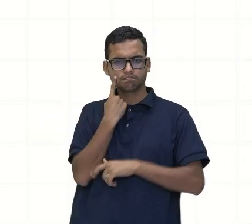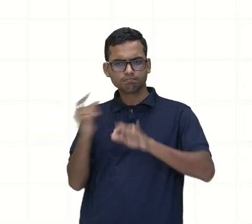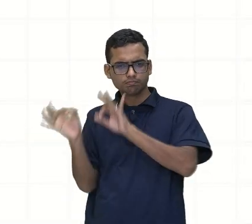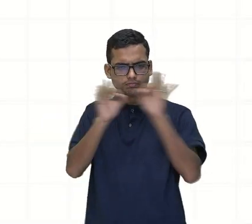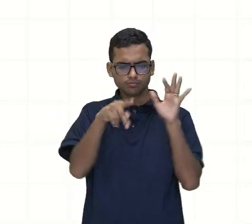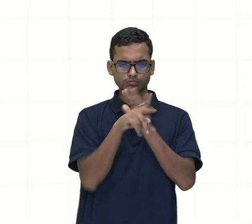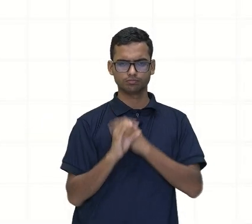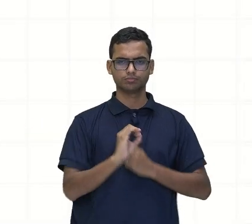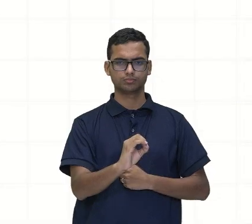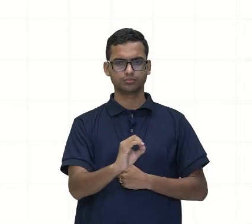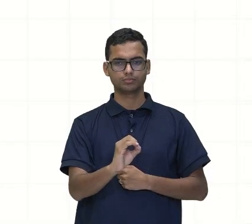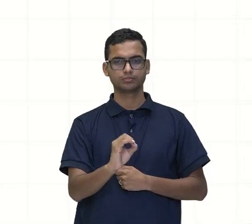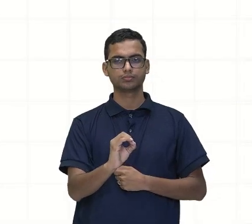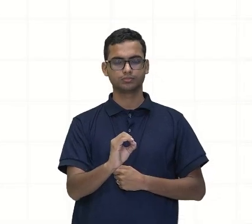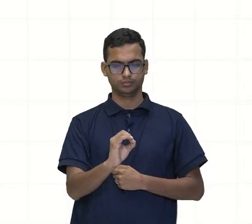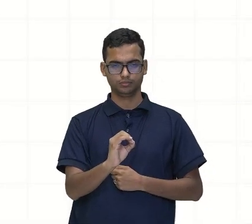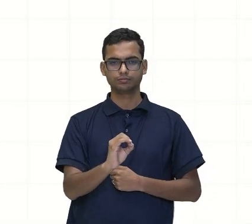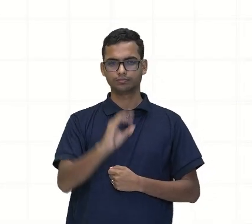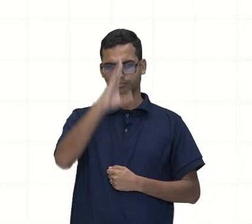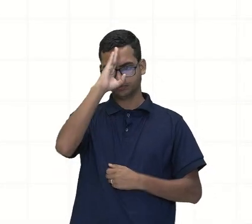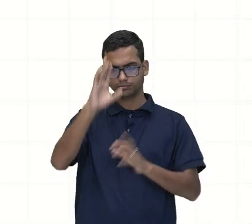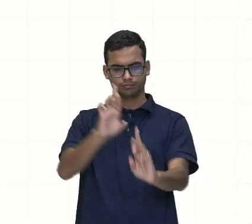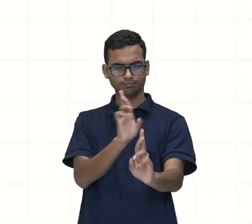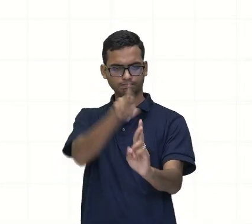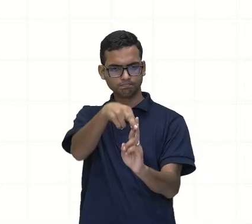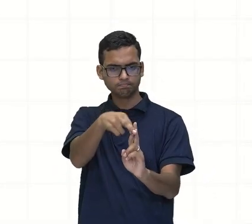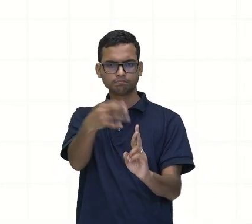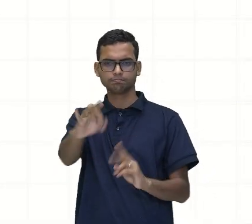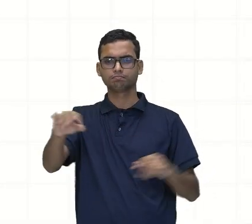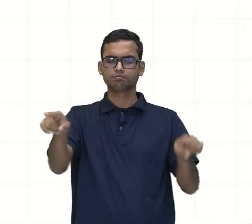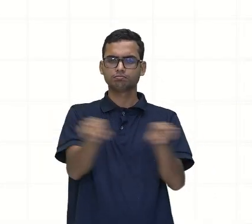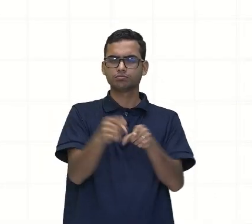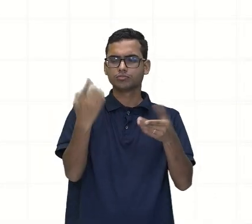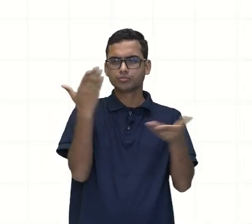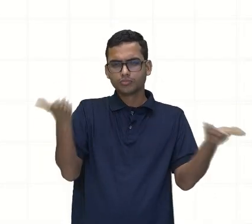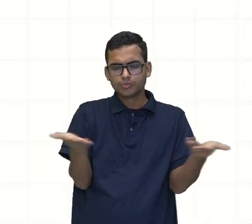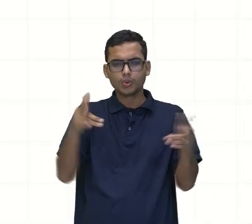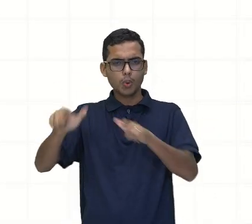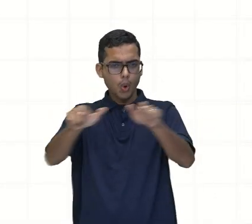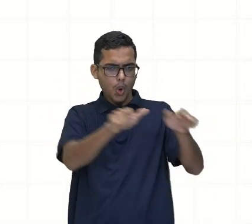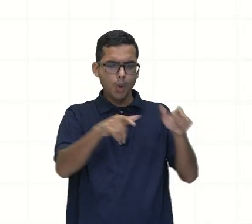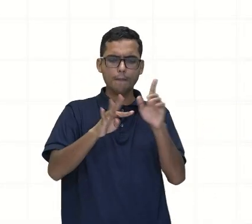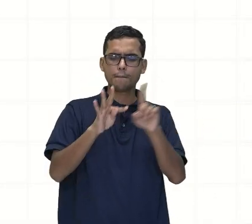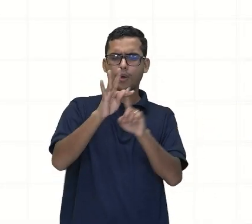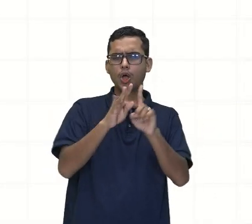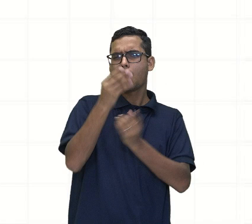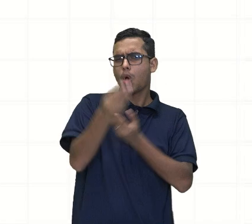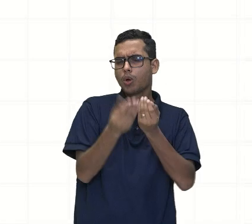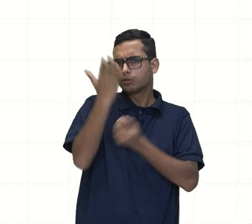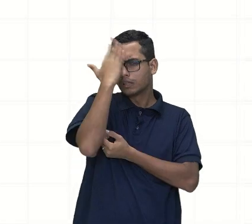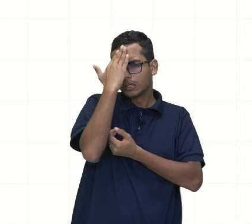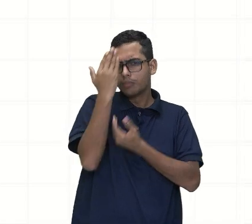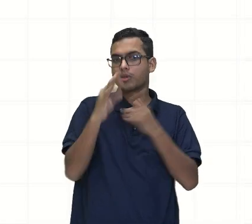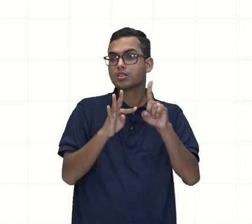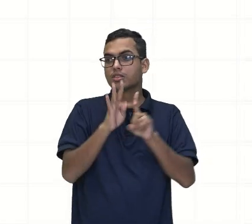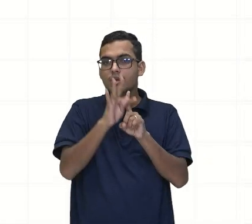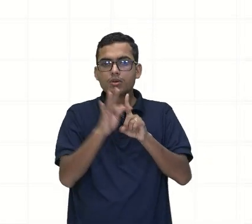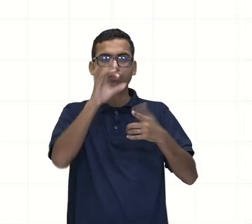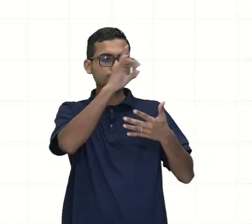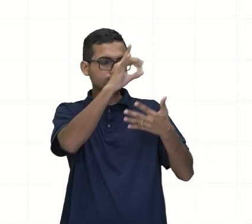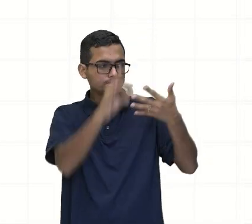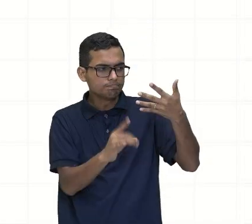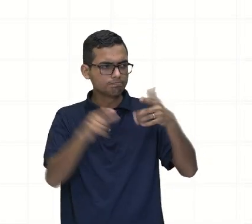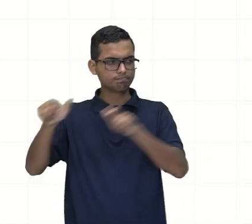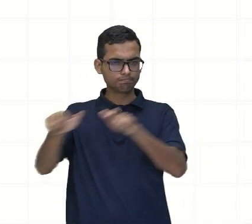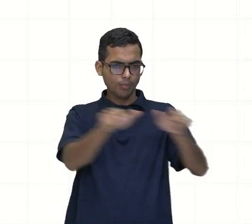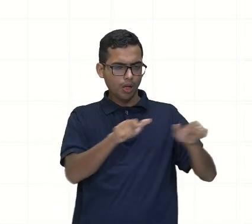o zero de referência. E agora a gente vai localizar as temperaturas de cada uma das cidades.